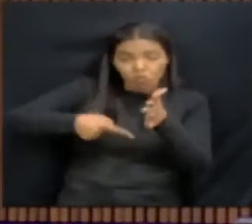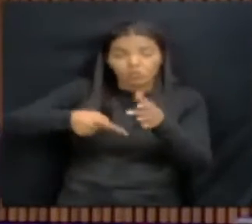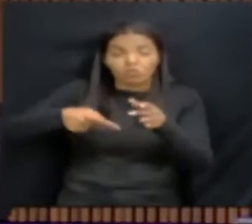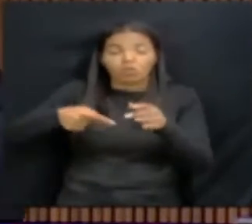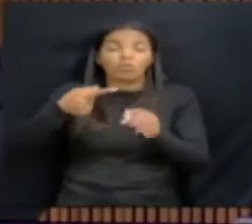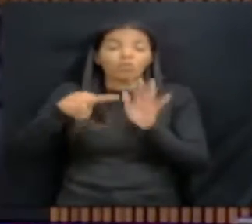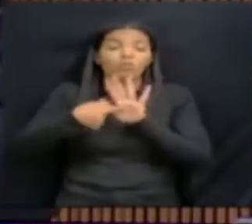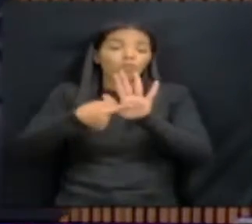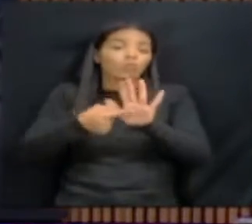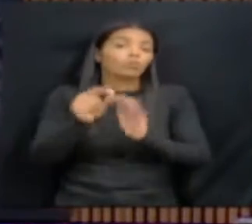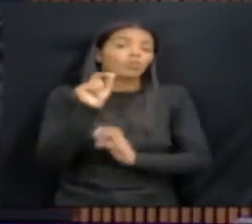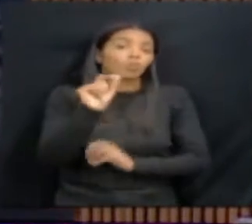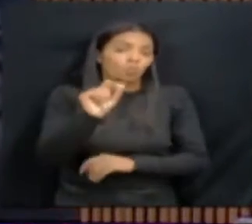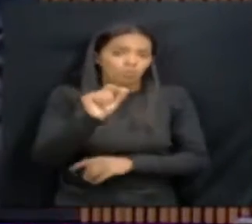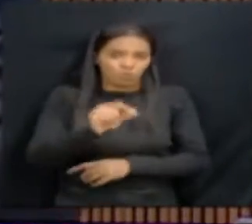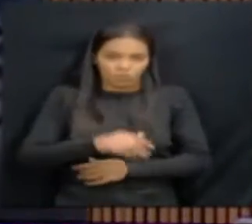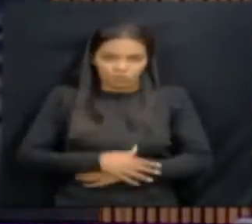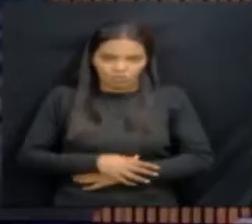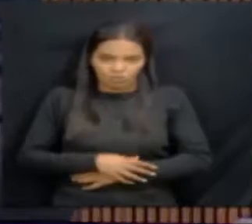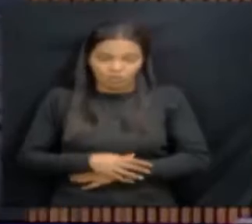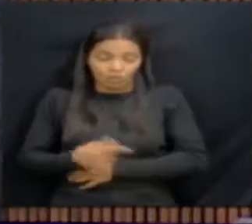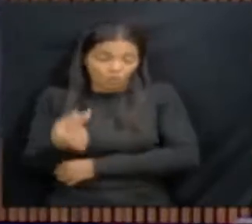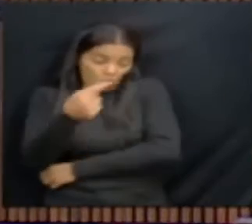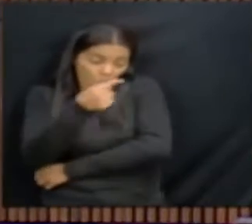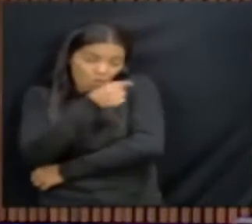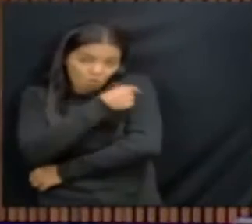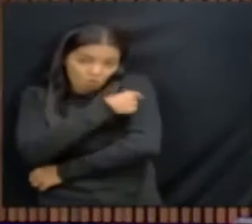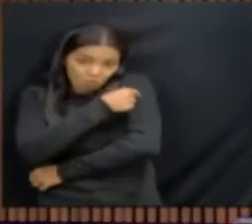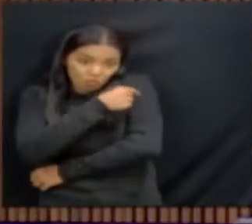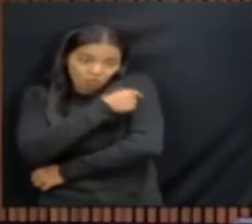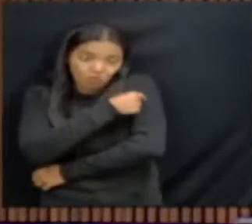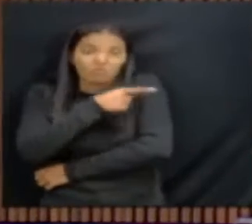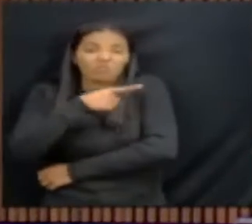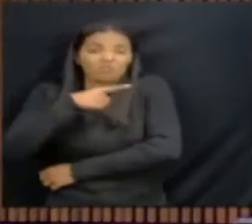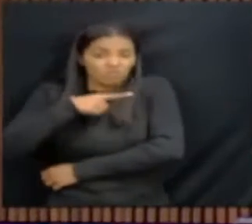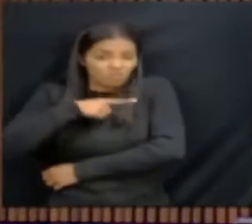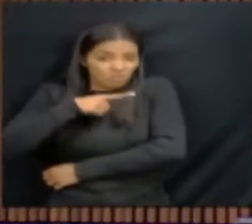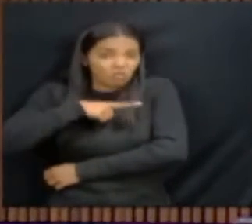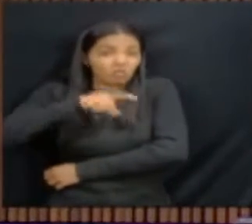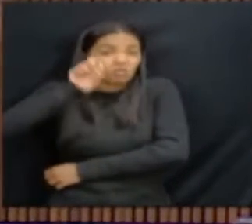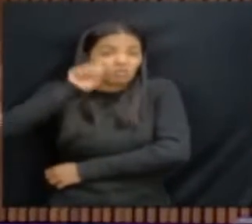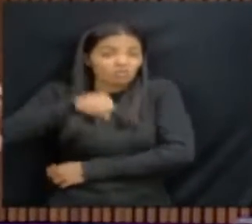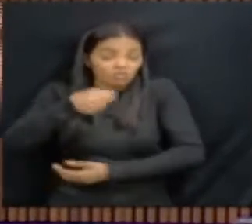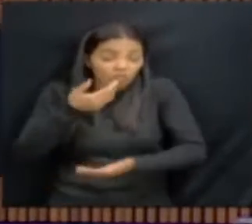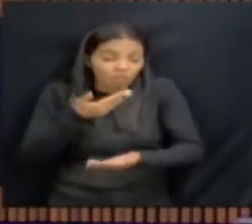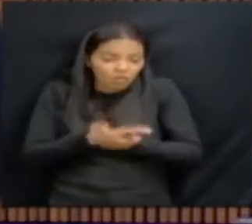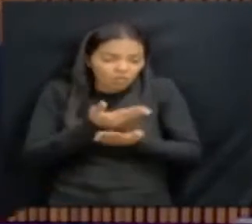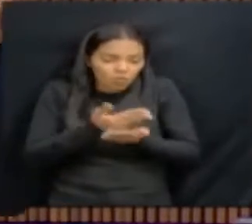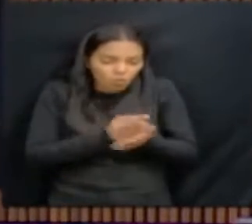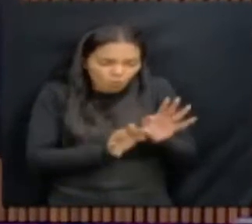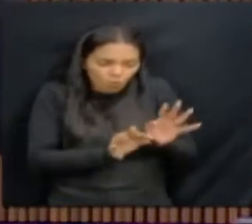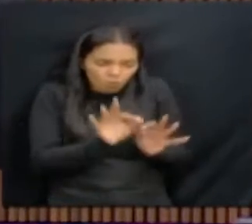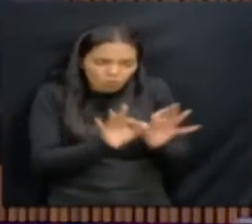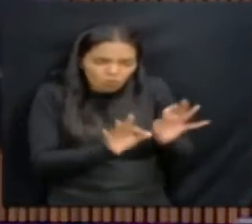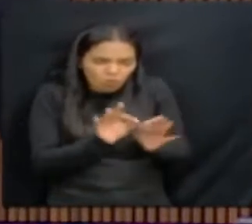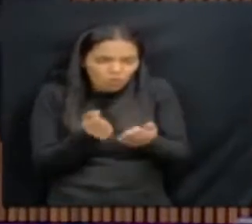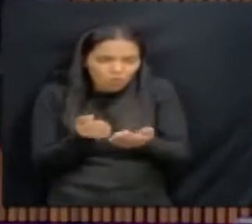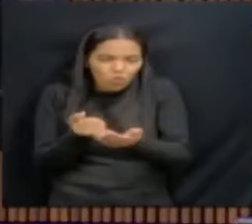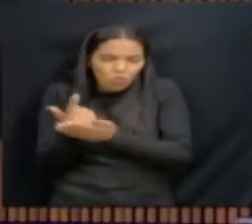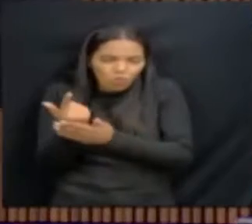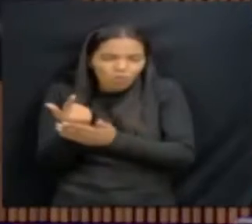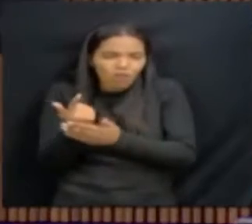a vacinação foi objeto de estudo planejado para se comprar determinada